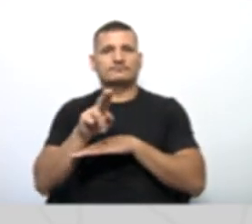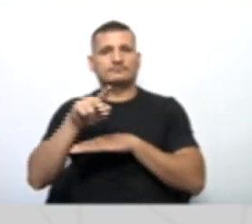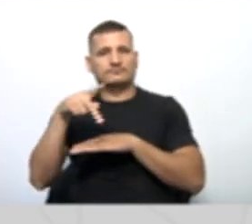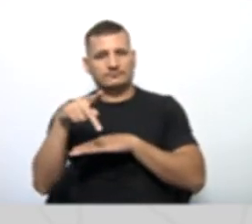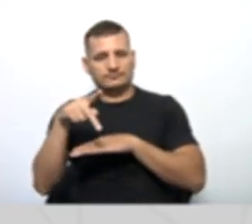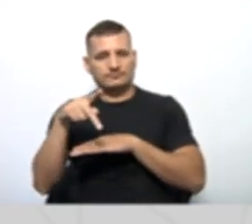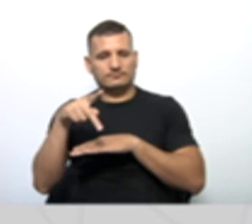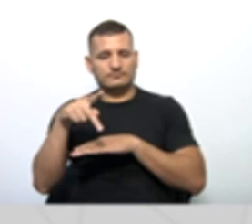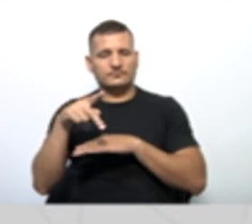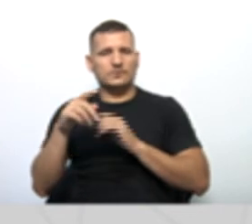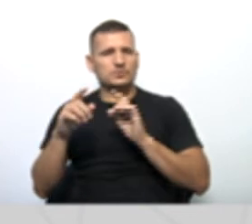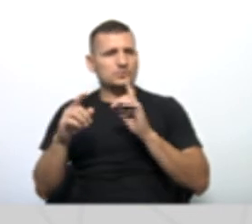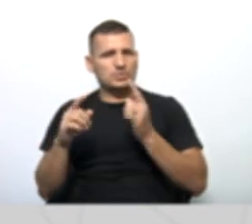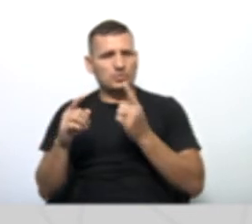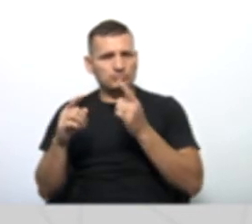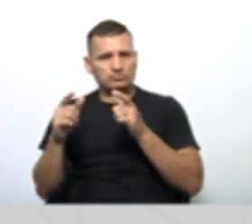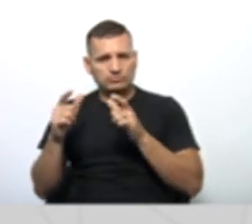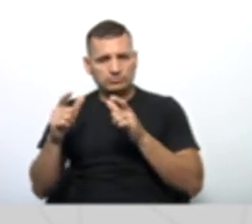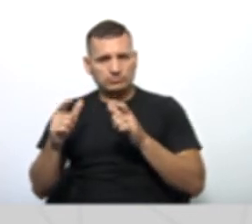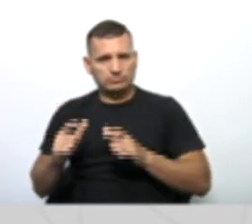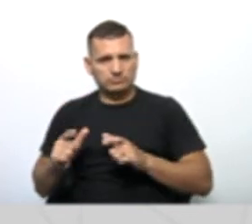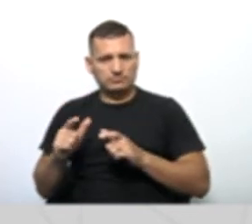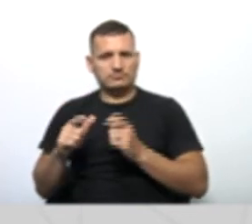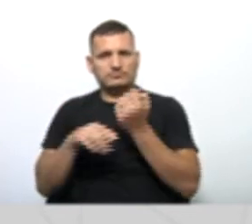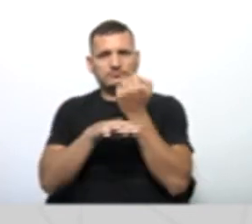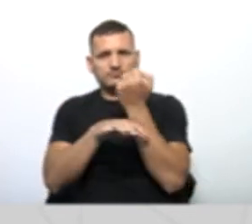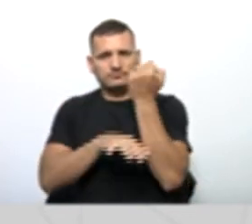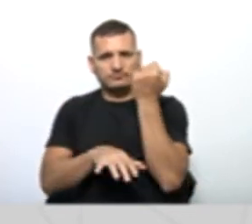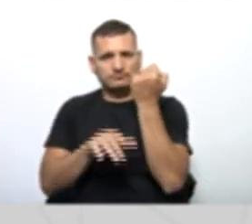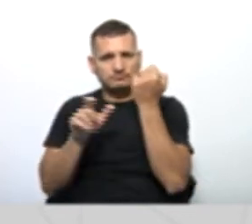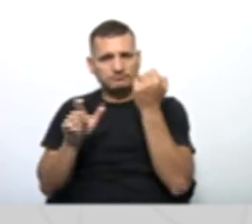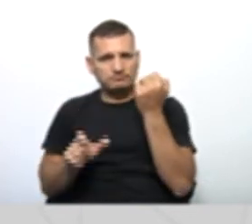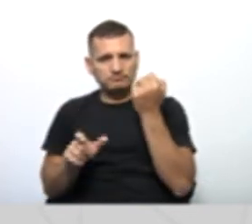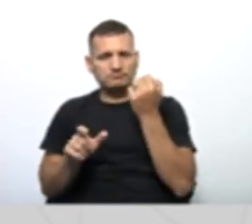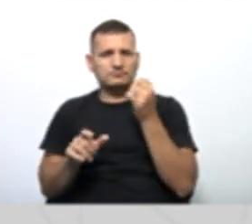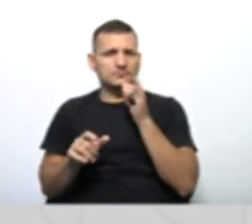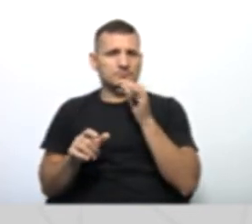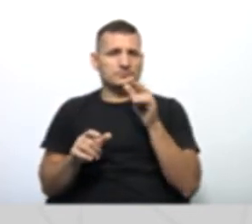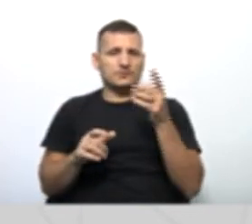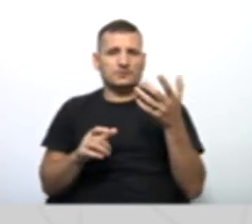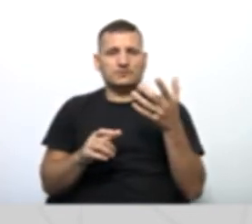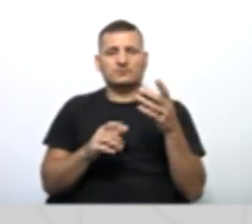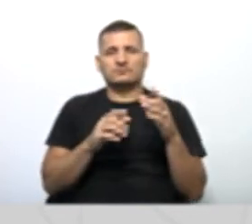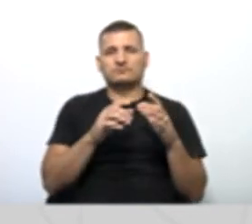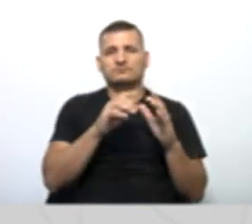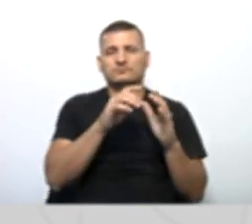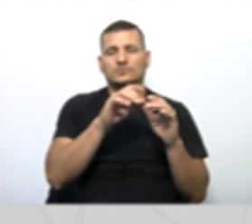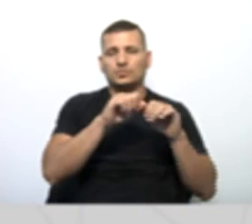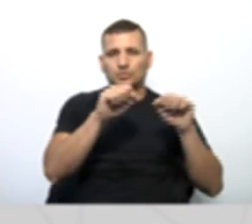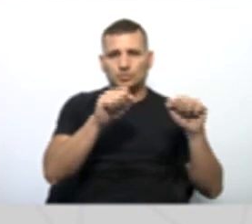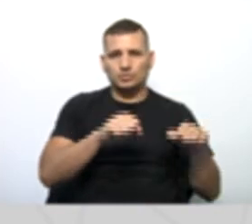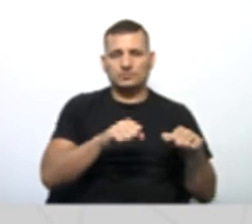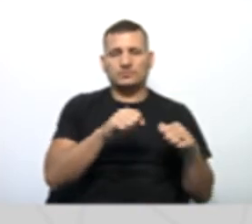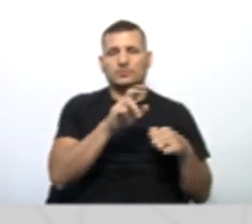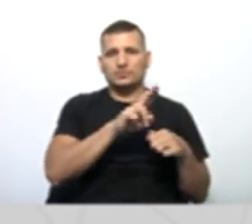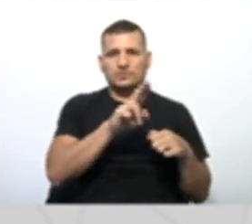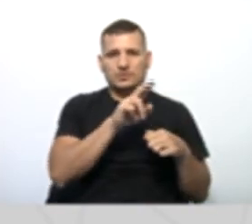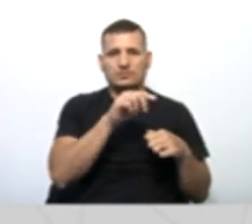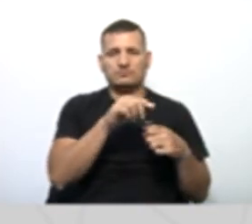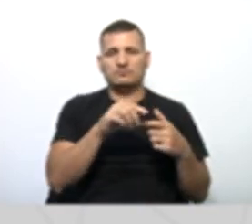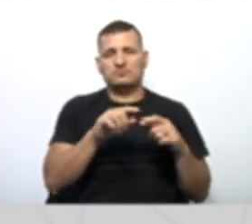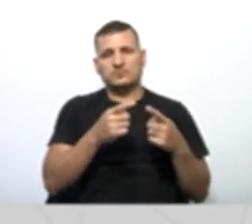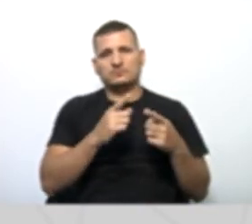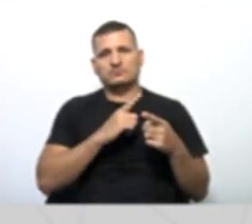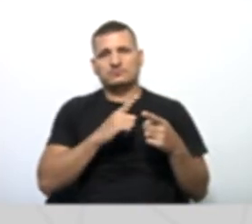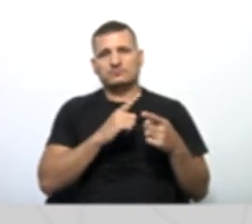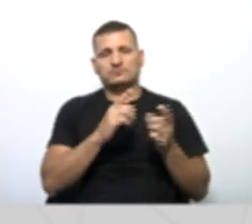servidor? Se você quiser usar software que automatize e tal, muito provavelmente sim, mas existem cópias de segurança